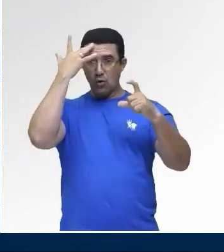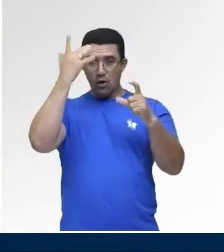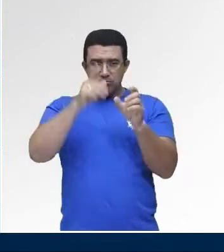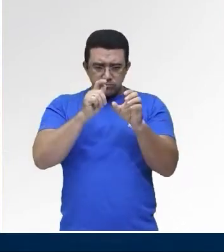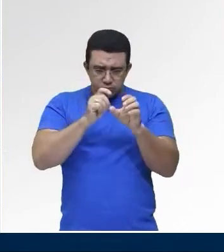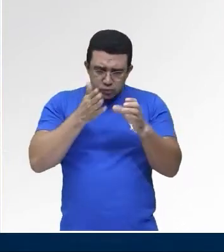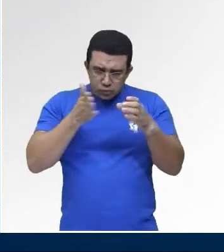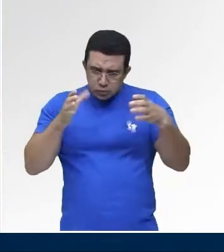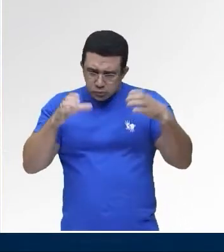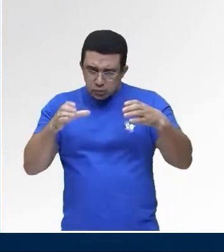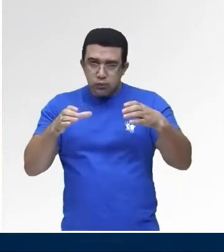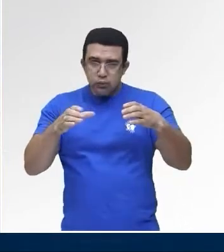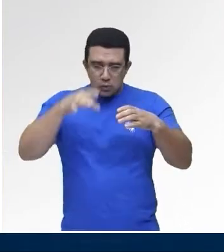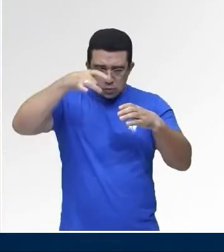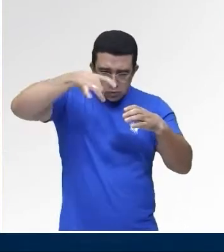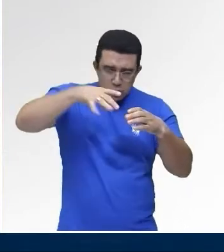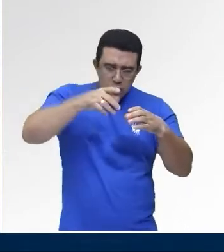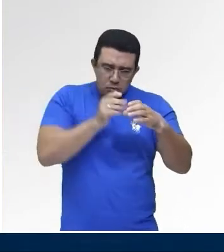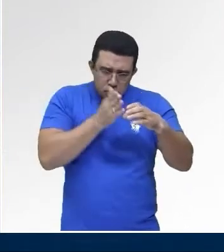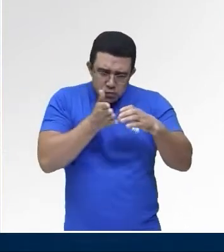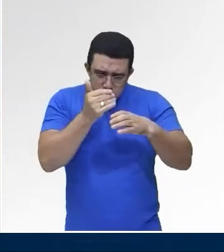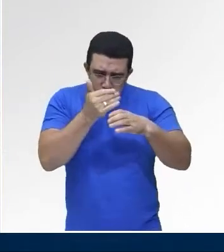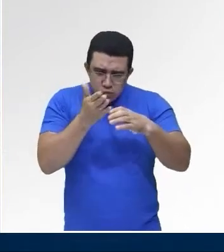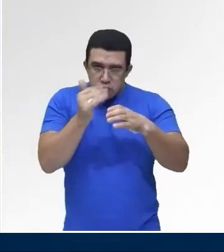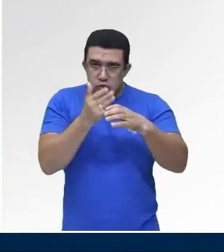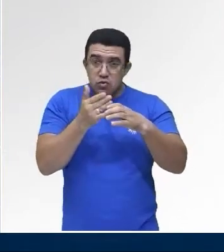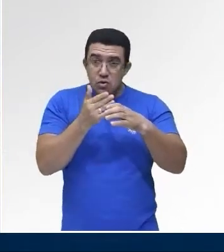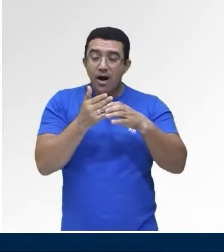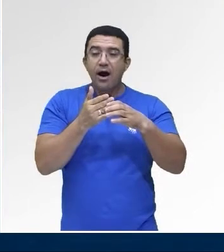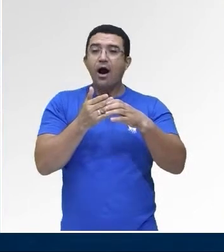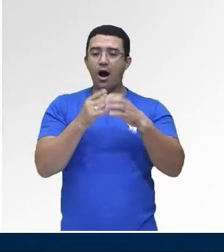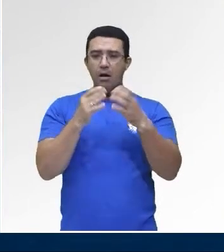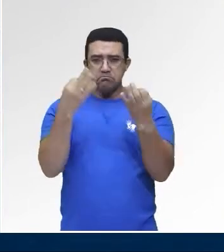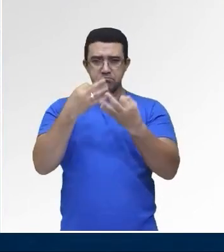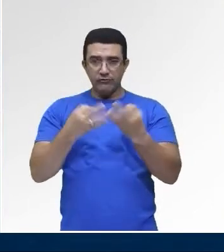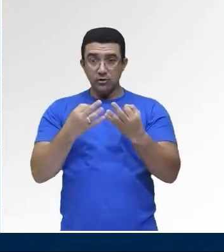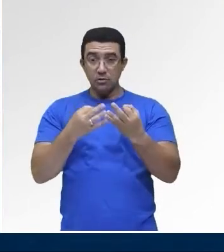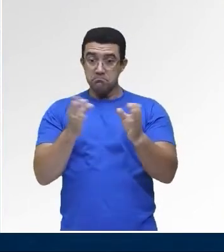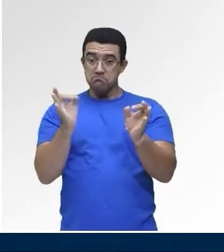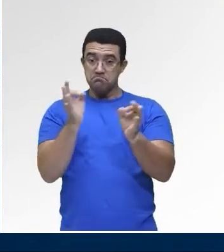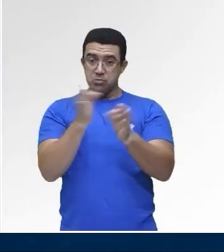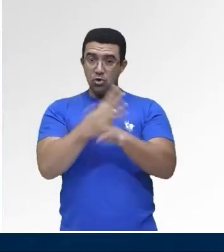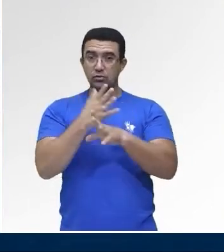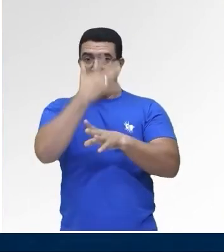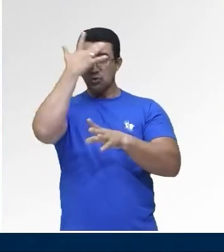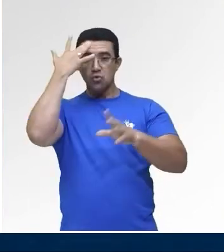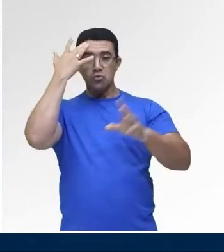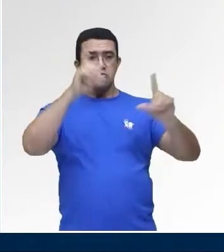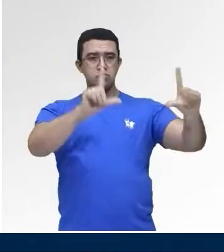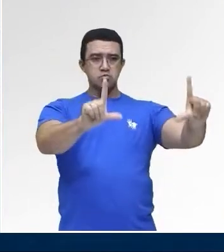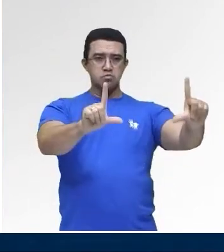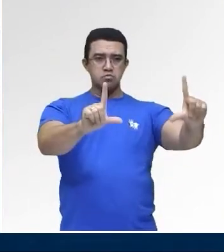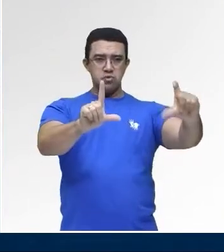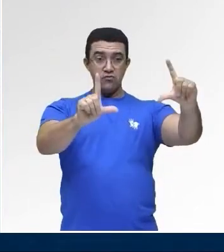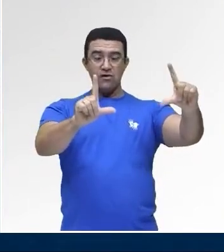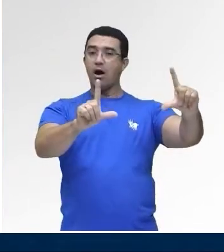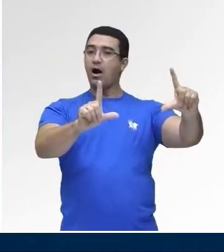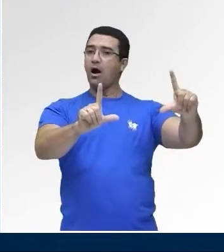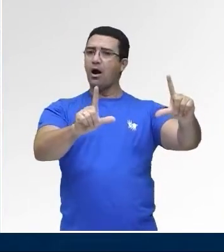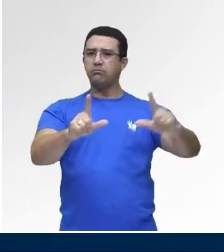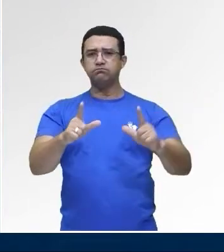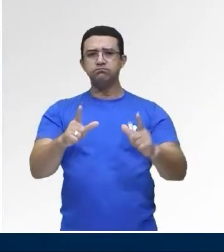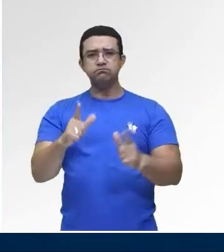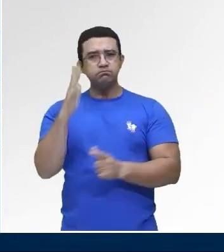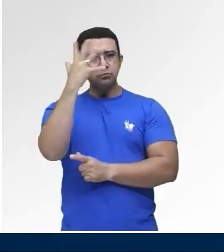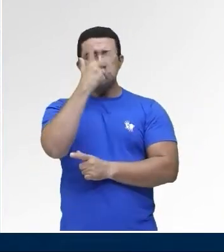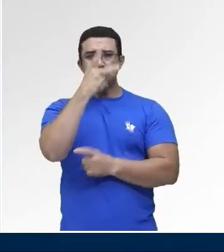as flores nas frutas e tirou a foto, né? Então, ficou muito bonita essa imagem, né? Muito colorida,